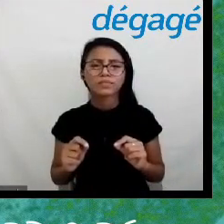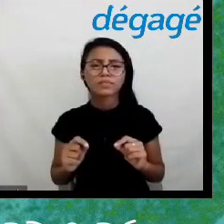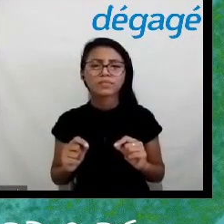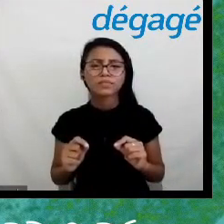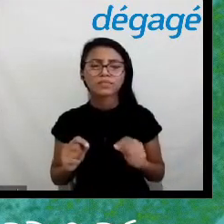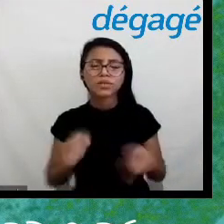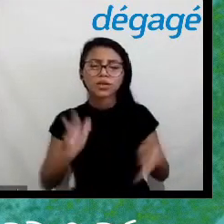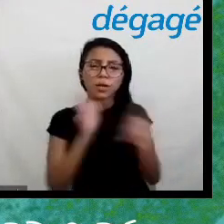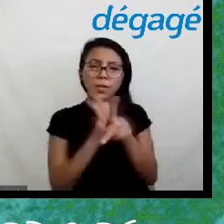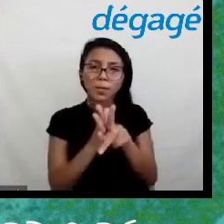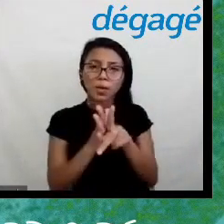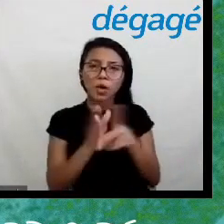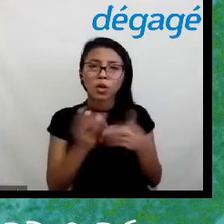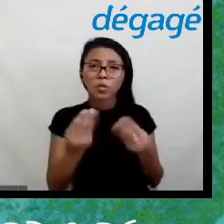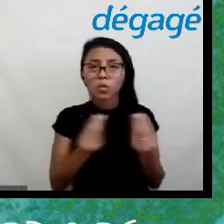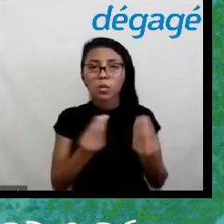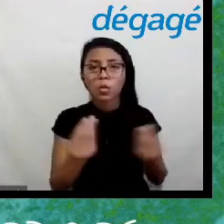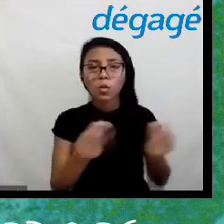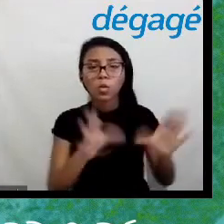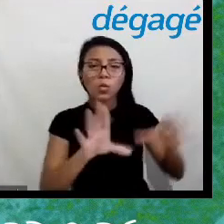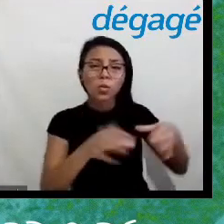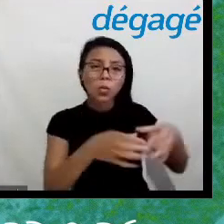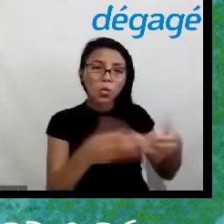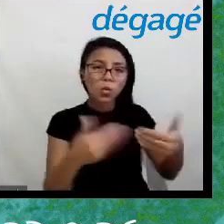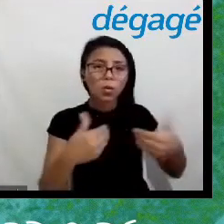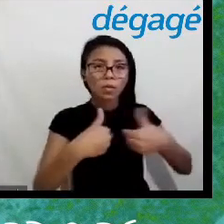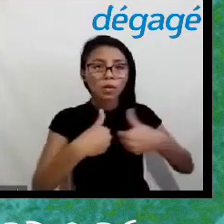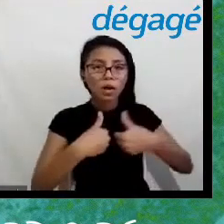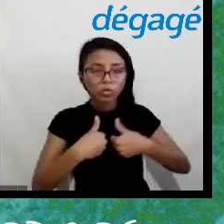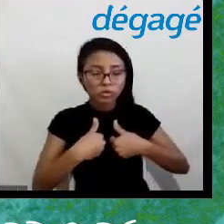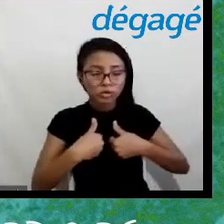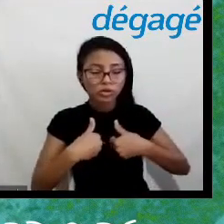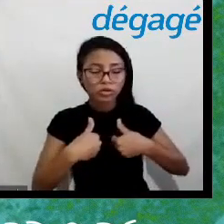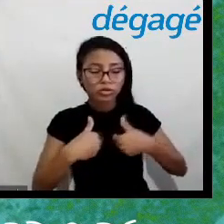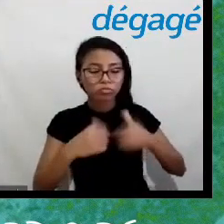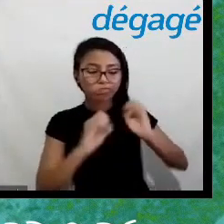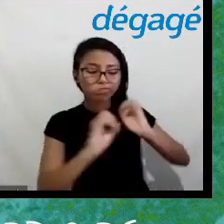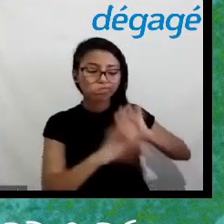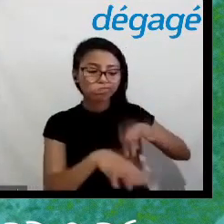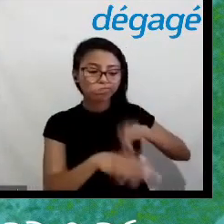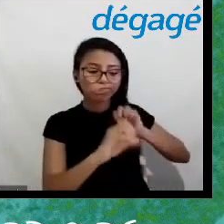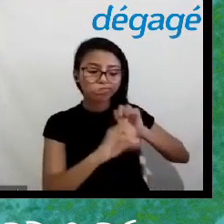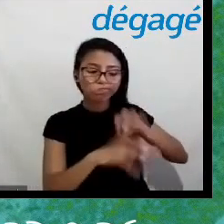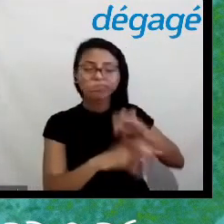muito interessante, ao meu ver, e é fácil de se fazer,